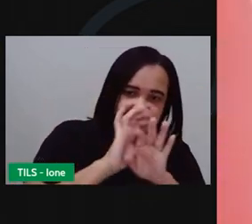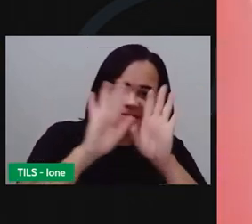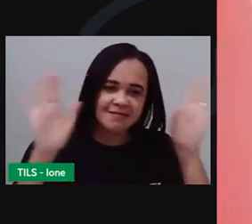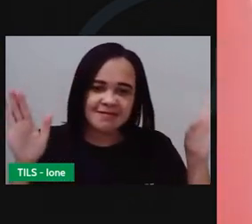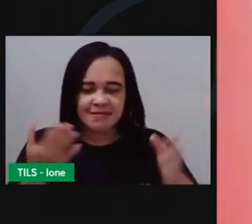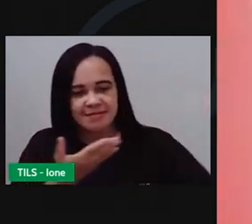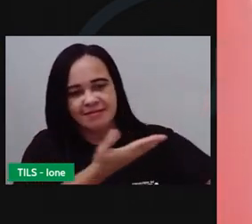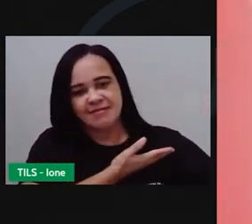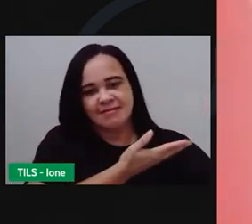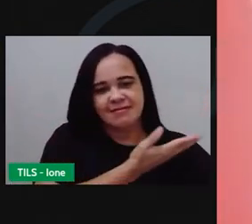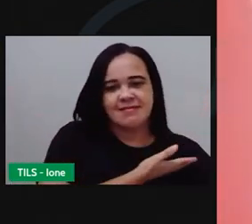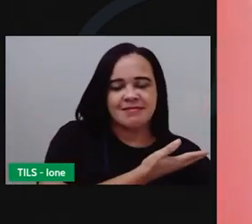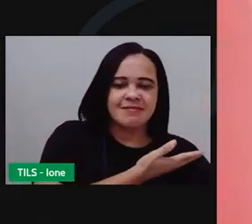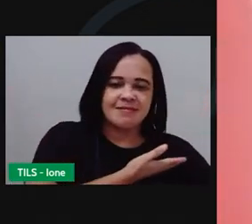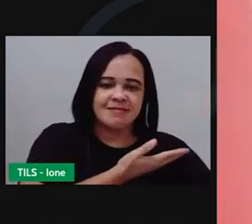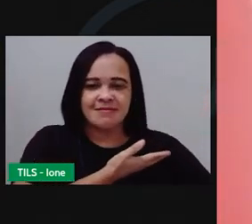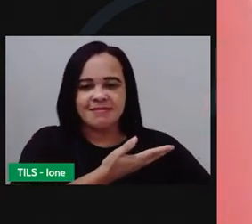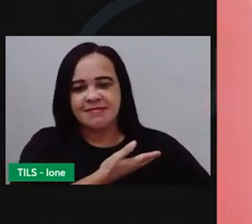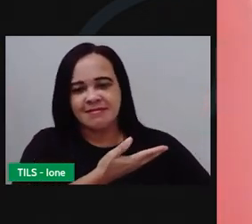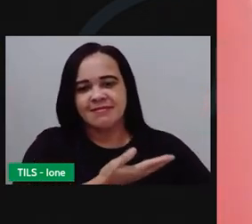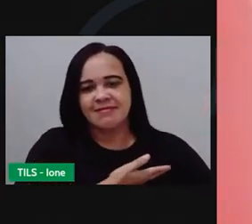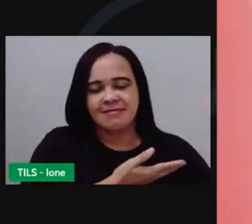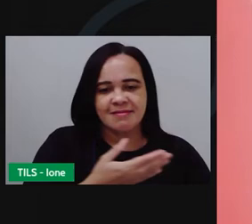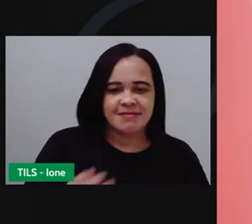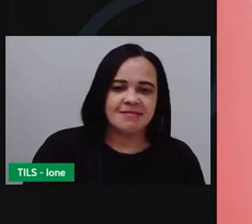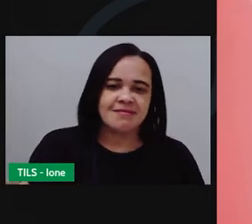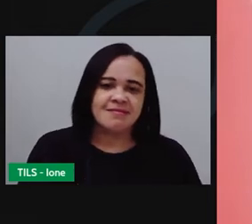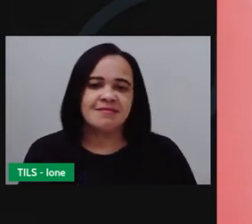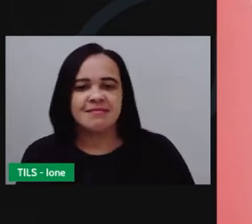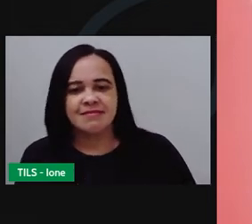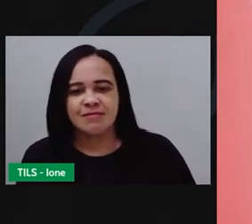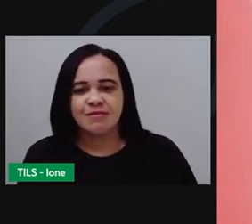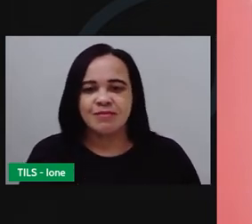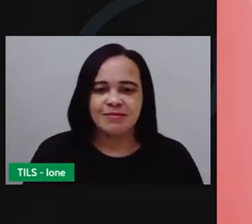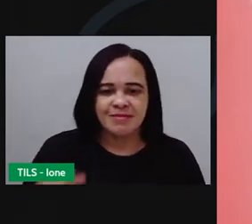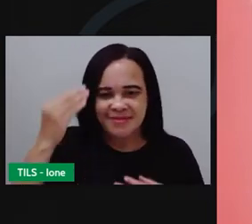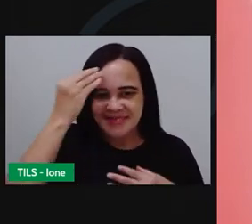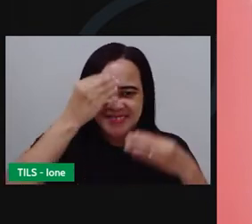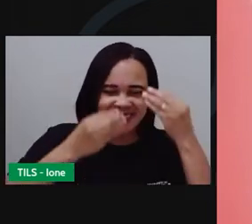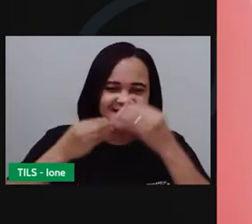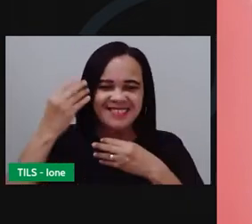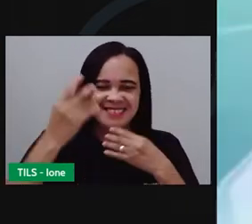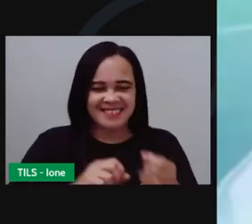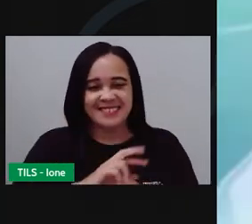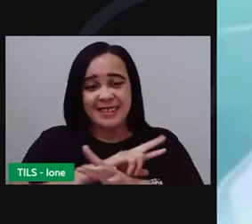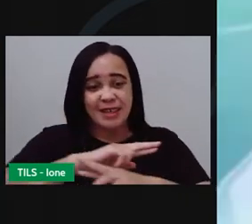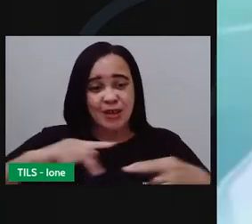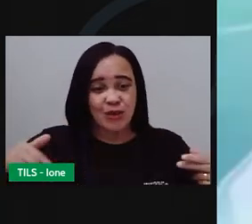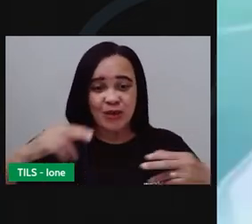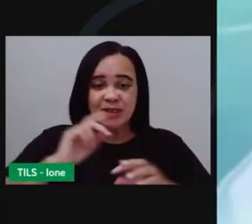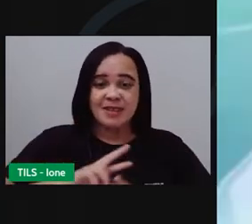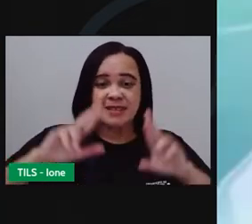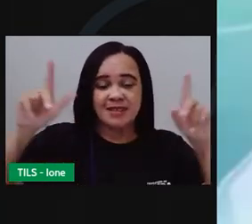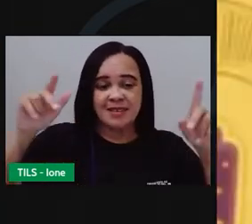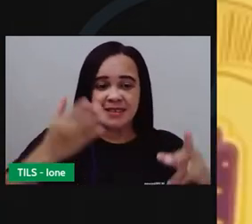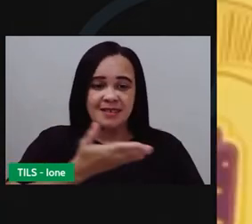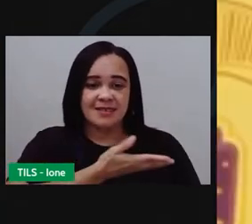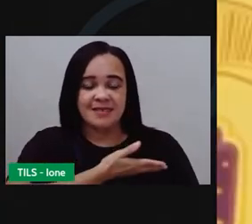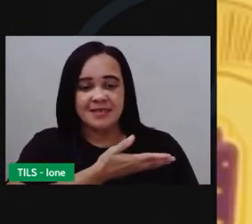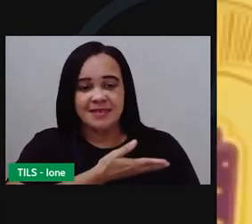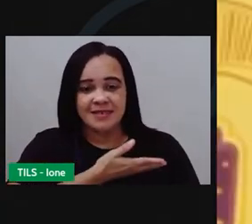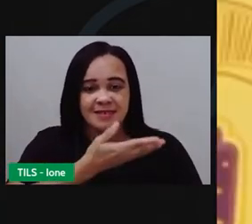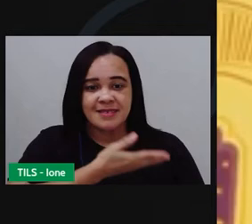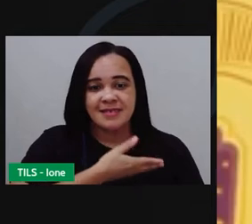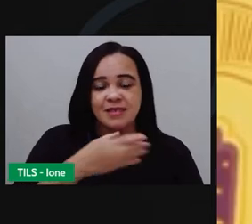amizade não vê cor nem continente e o normal está nas coisas diferentes amigo tem de toda